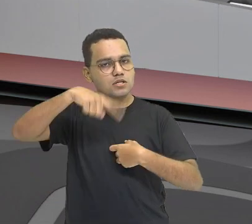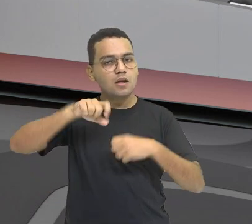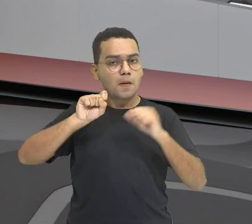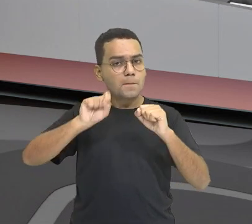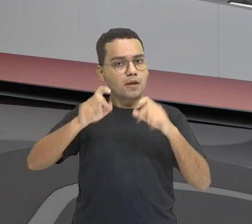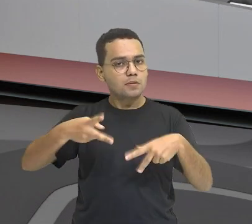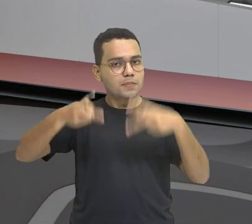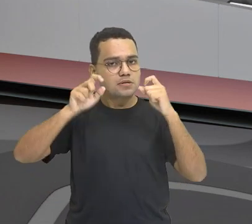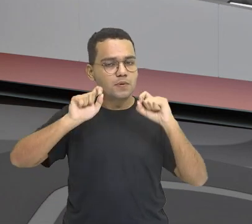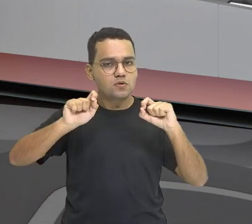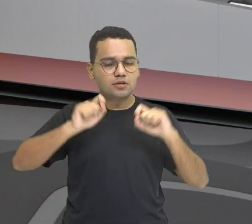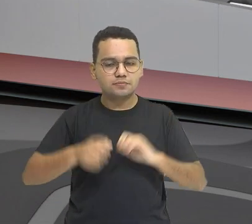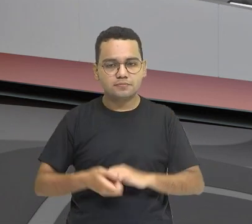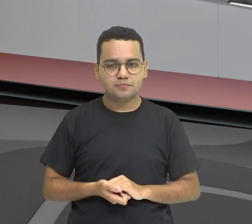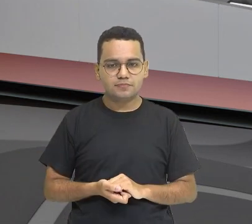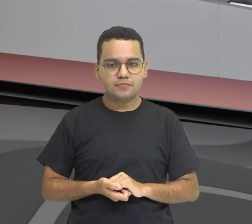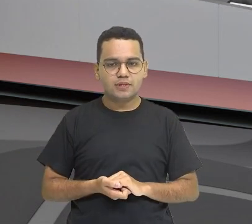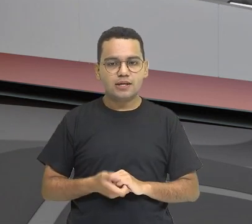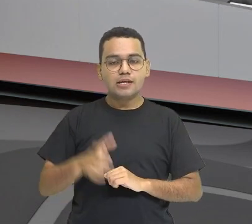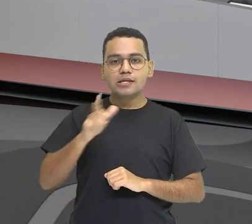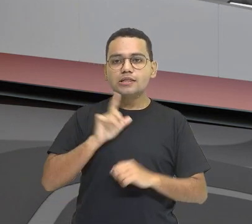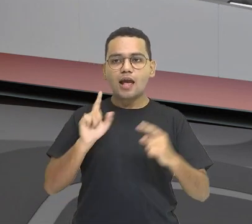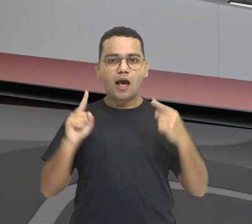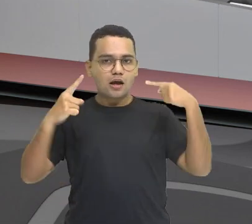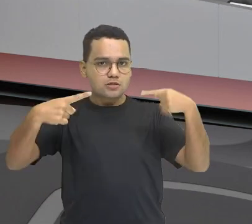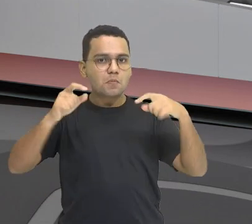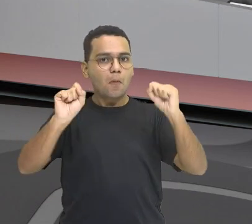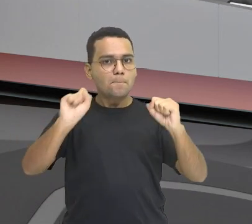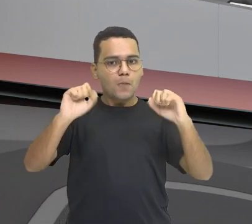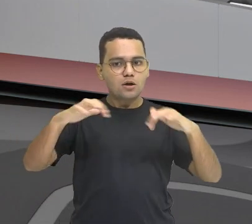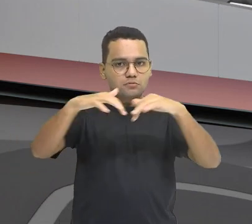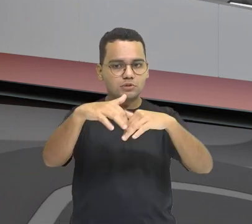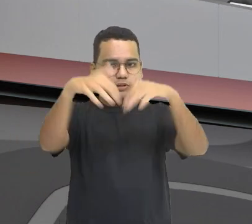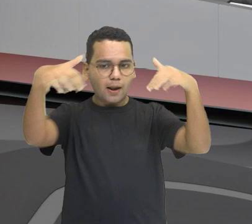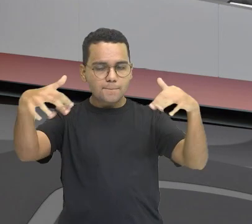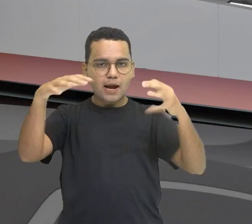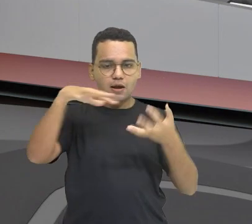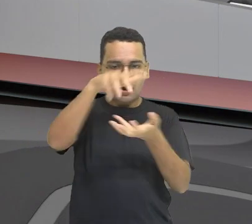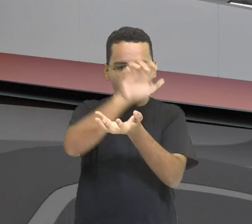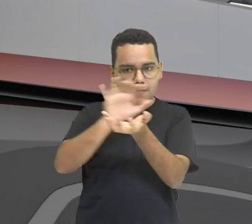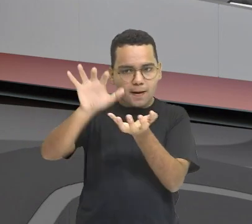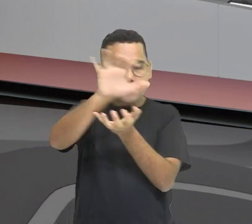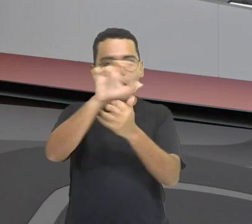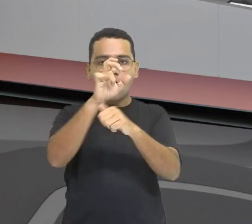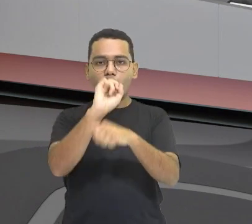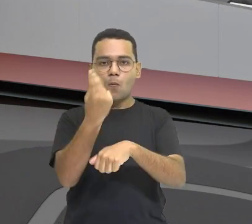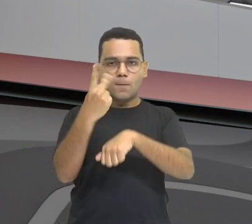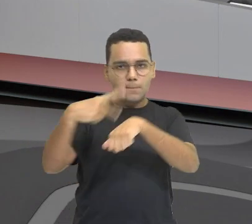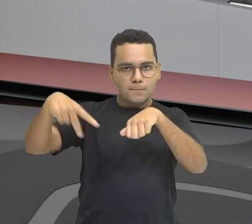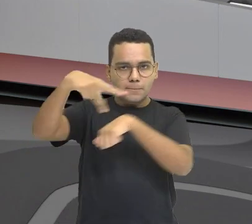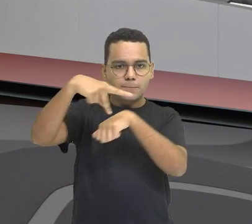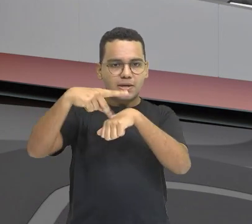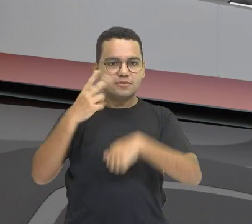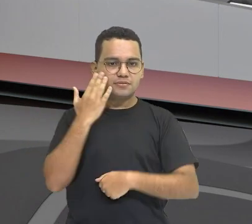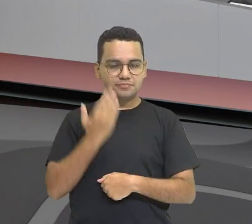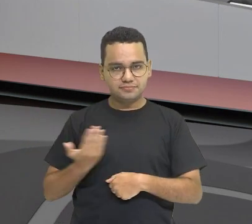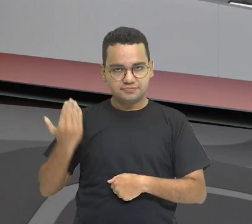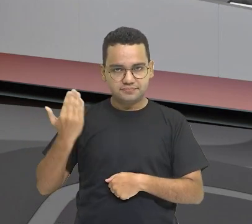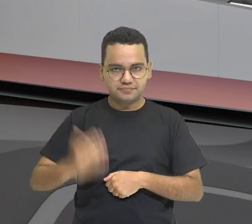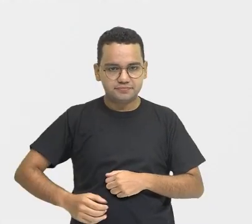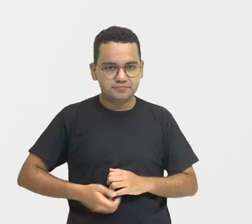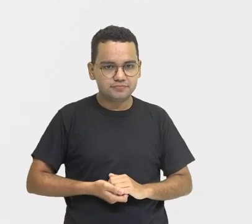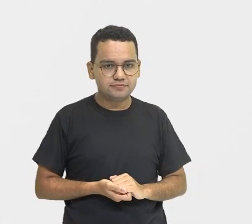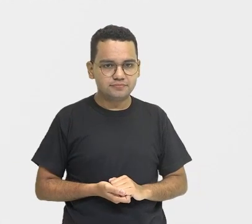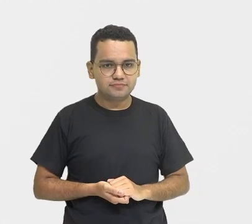que realmente essa disputa consegue dividir ali continentes e até mesmo país, conforme a gente vai observar agora. Acompanhem